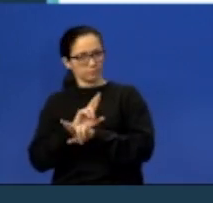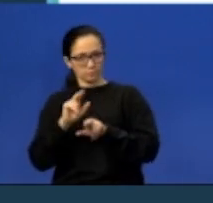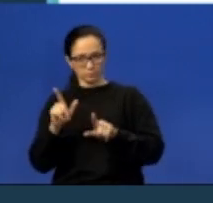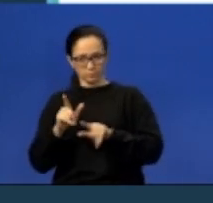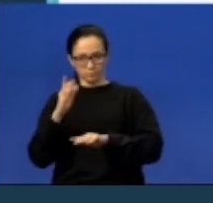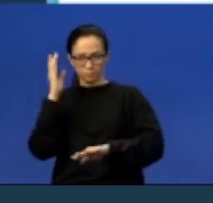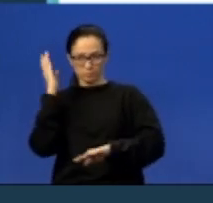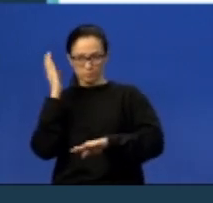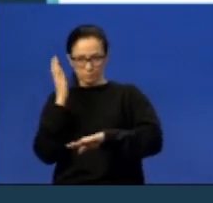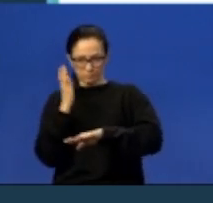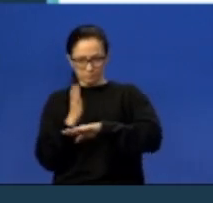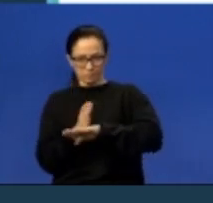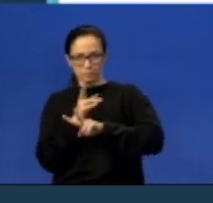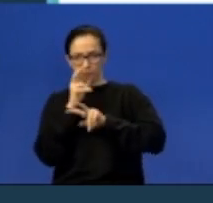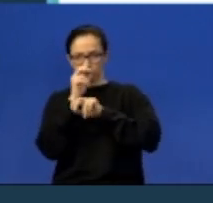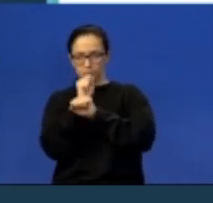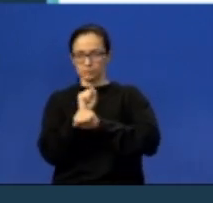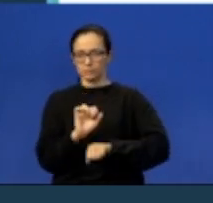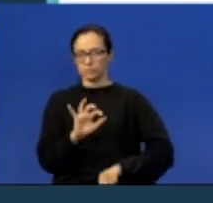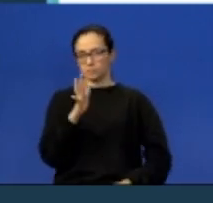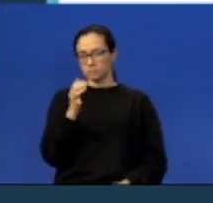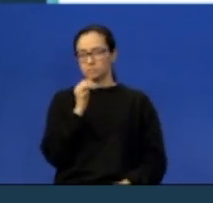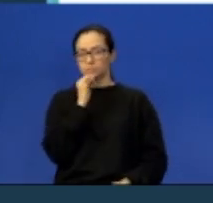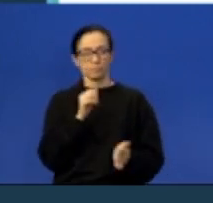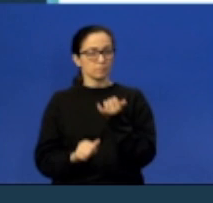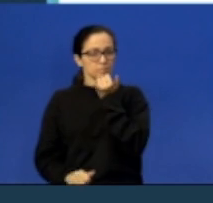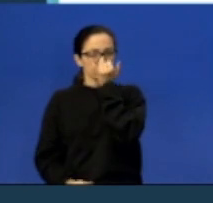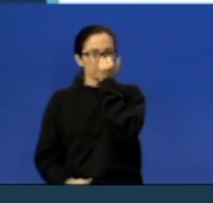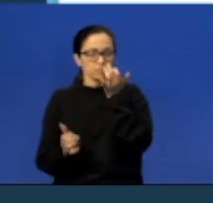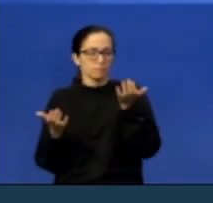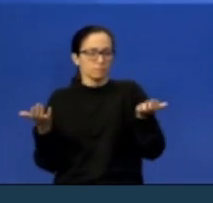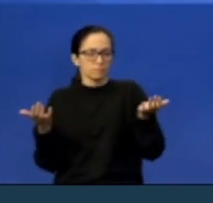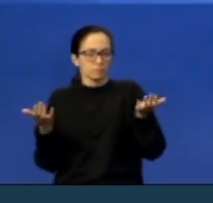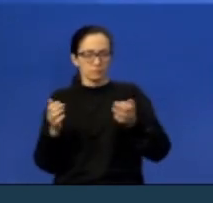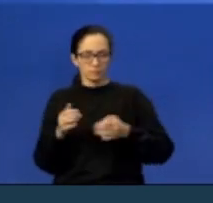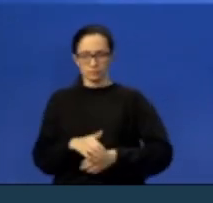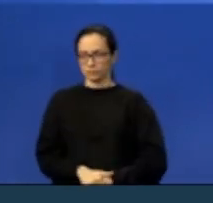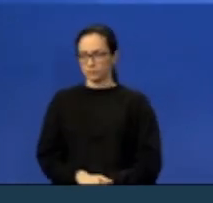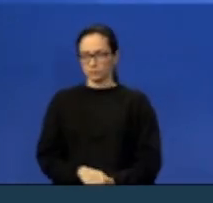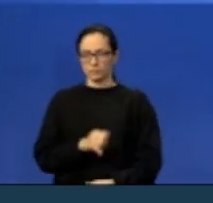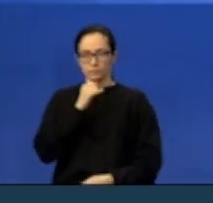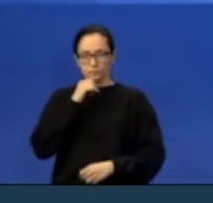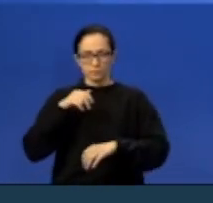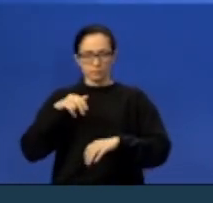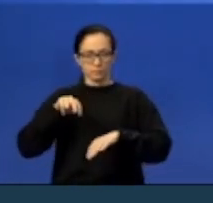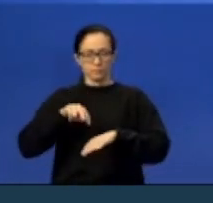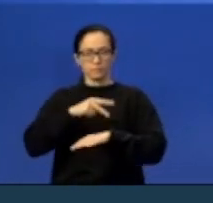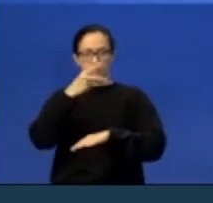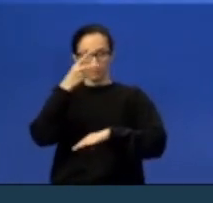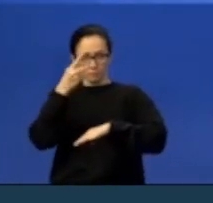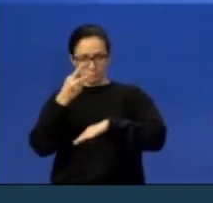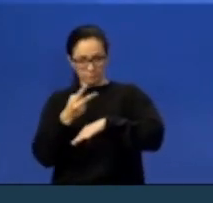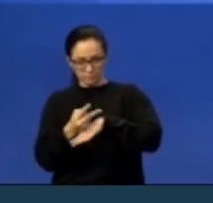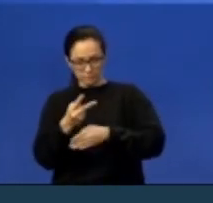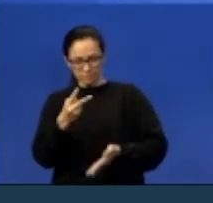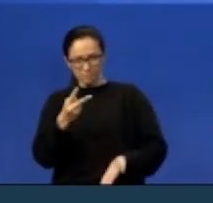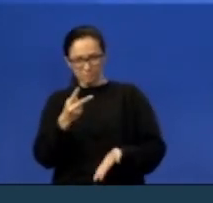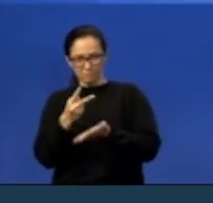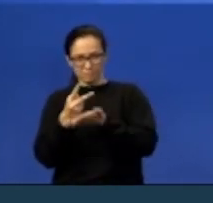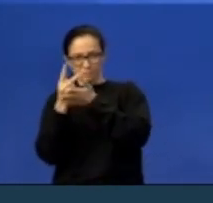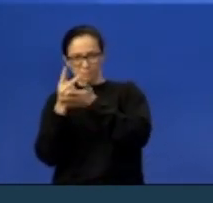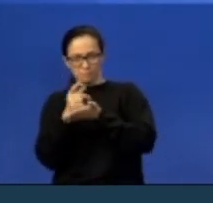alta magnitude e ela é muito comum, por exemplo, nos acidentes. Uma pessoa, ela, por exemplo, sofre uma queda, né, de acordo com o